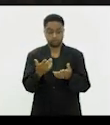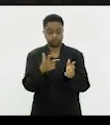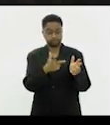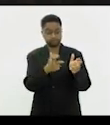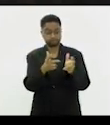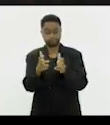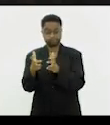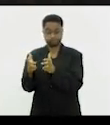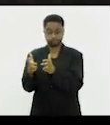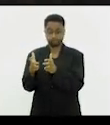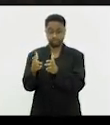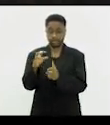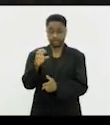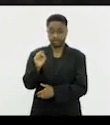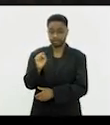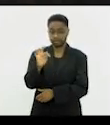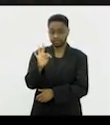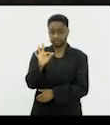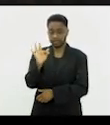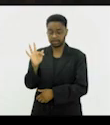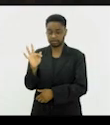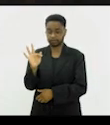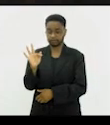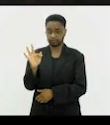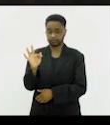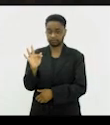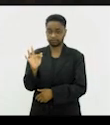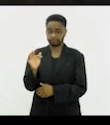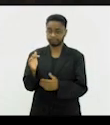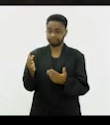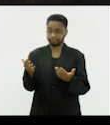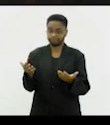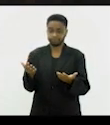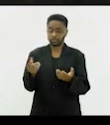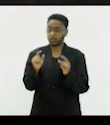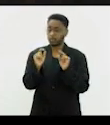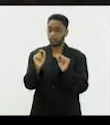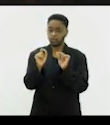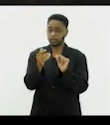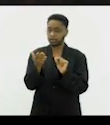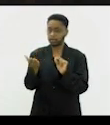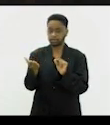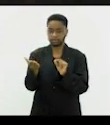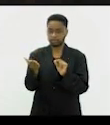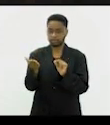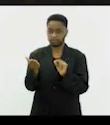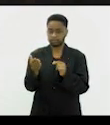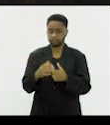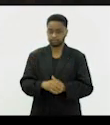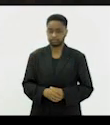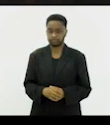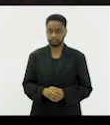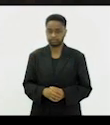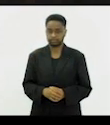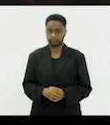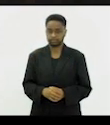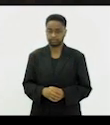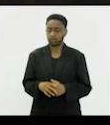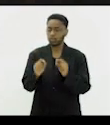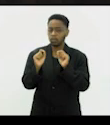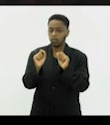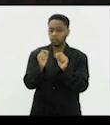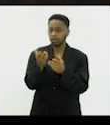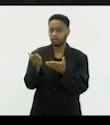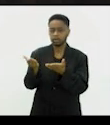no Supremo Tribunal Federal. Que é isso, Deus meu? O que